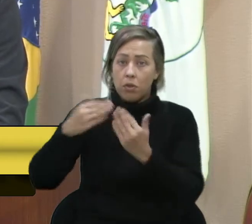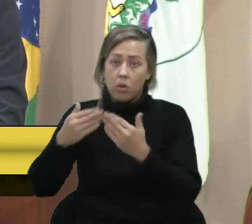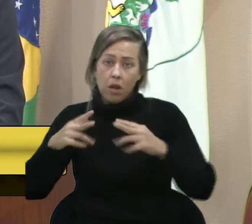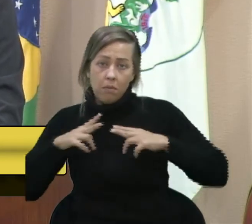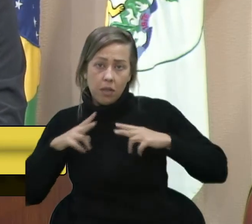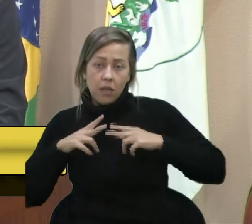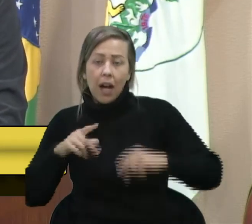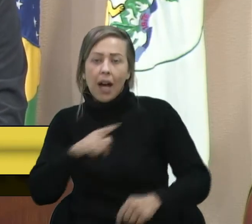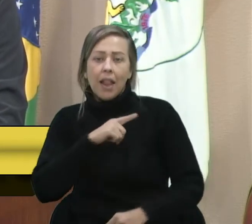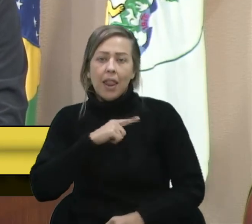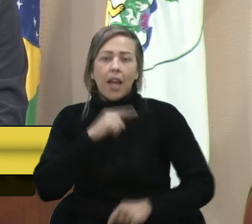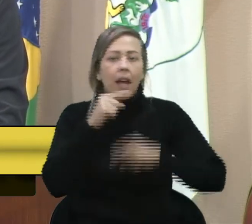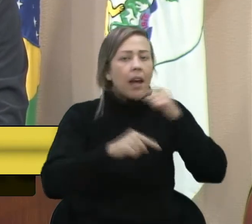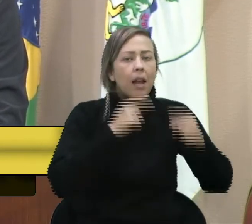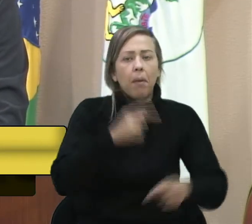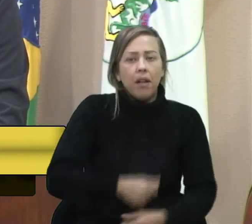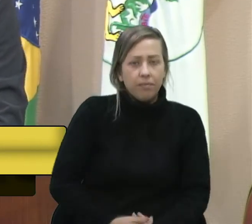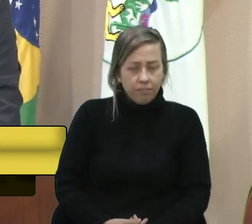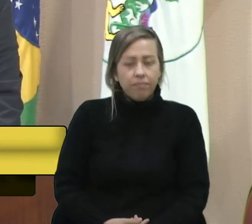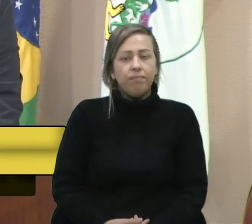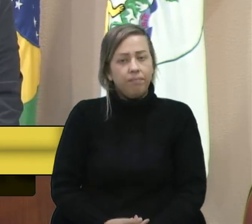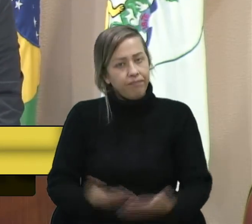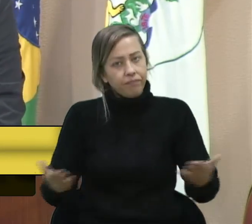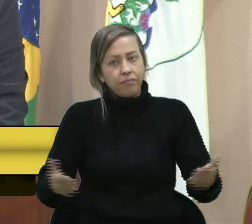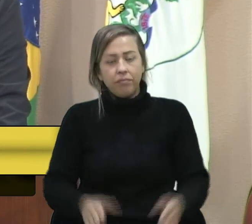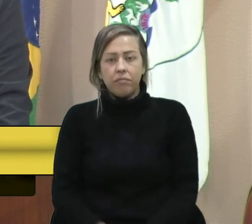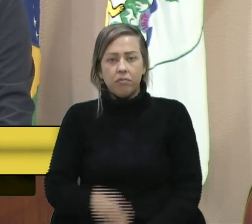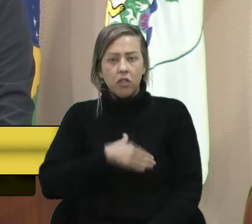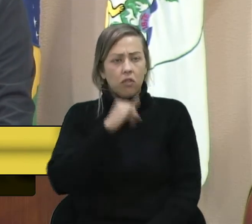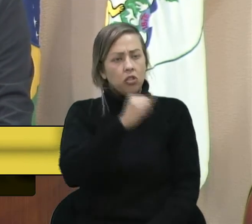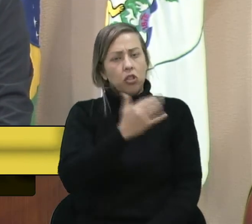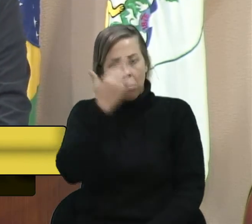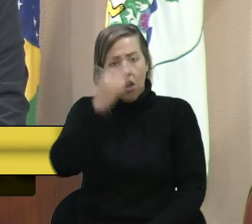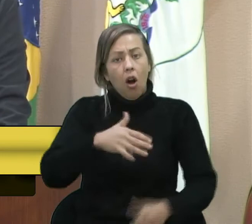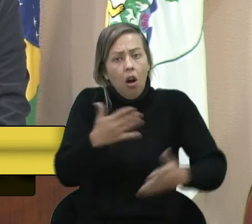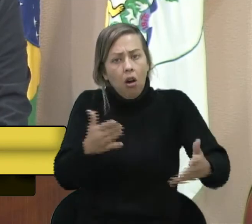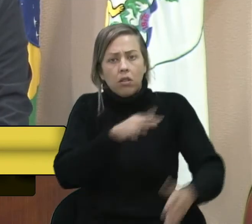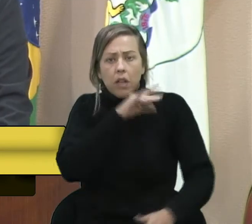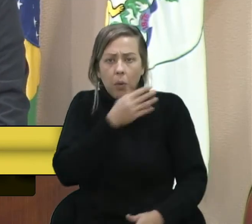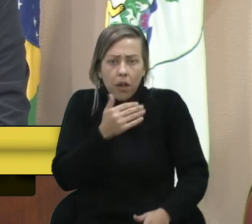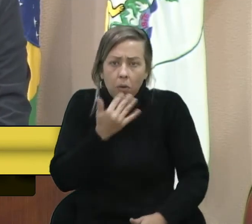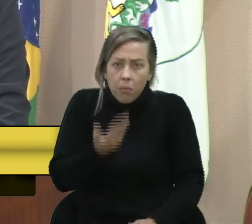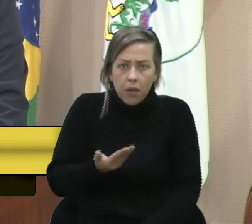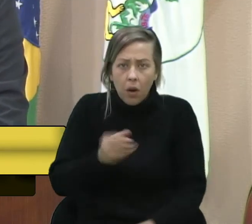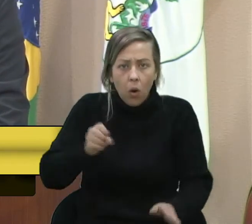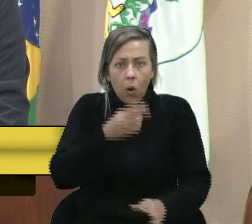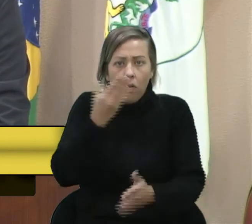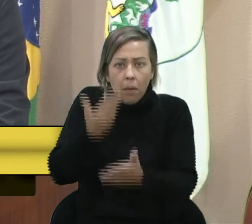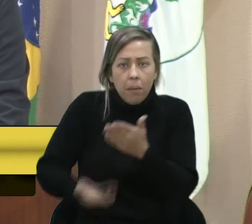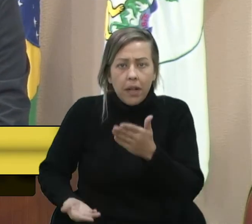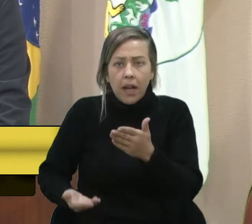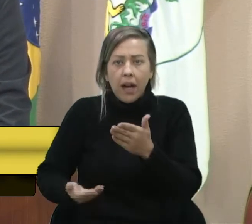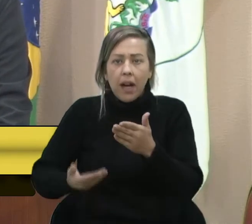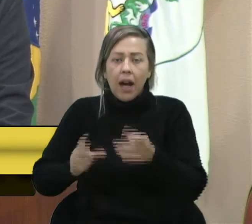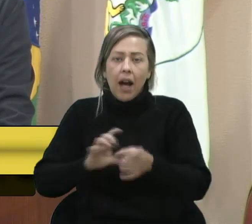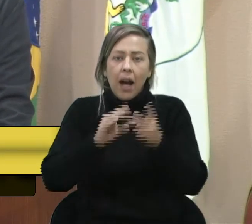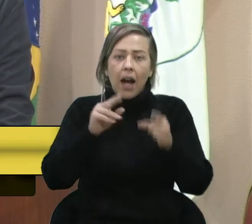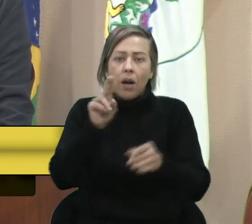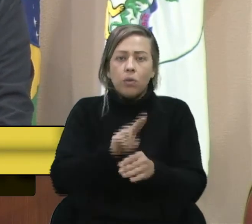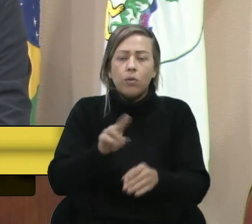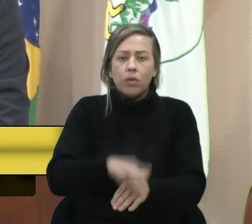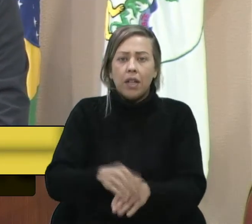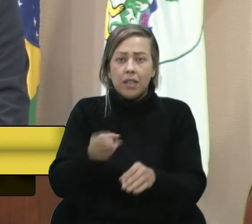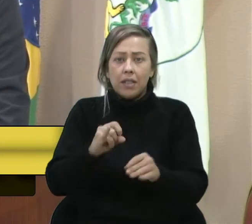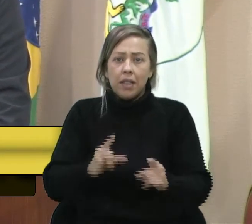a gente tem para quem reclamar. Né? Foi reclamado para o senhor dizer, olha, aqui está ruim, ou vocês melhoram ou vocês vão perder a concessão. Quando está caindo